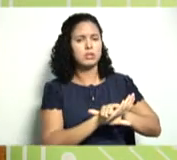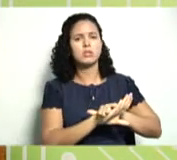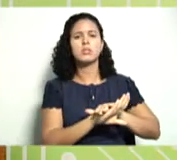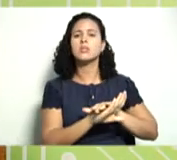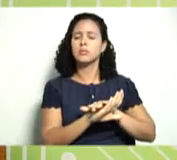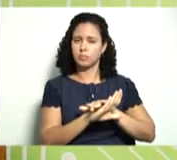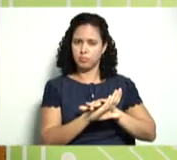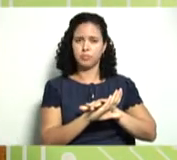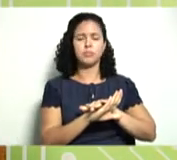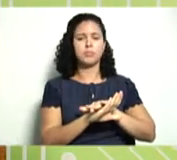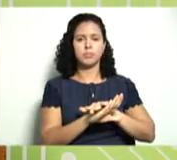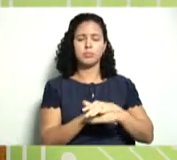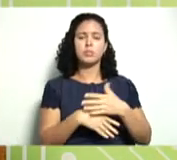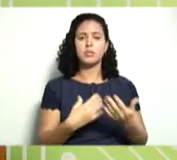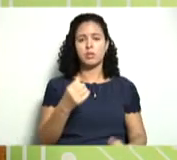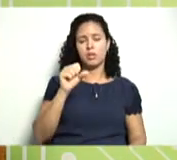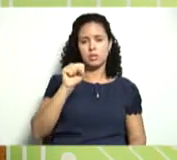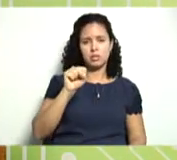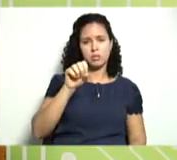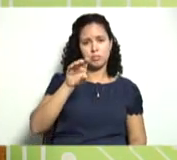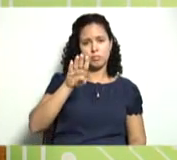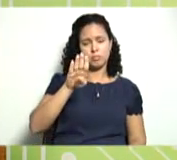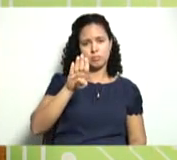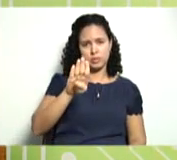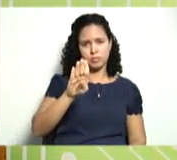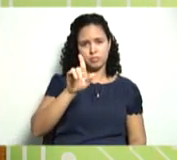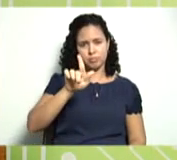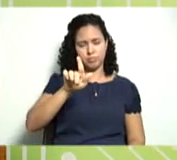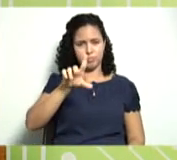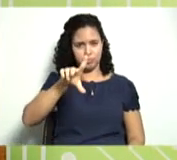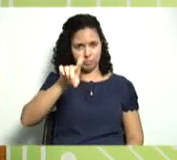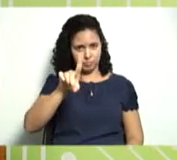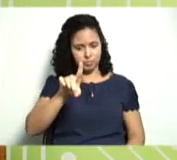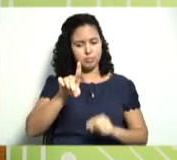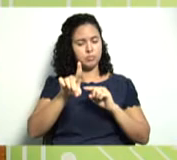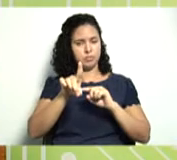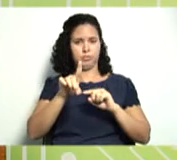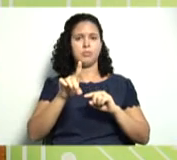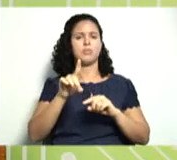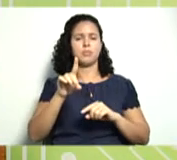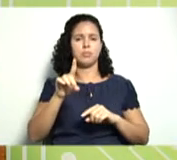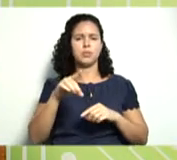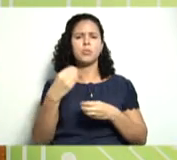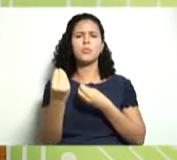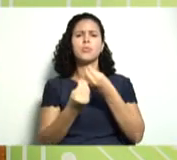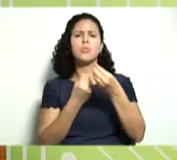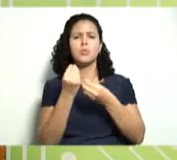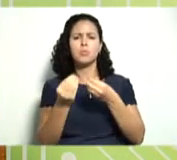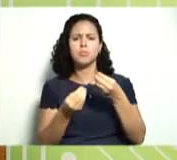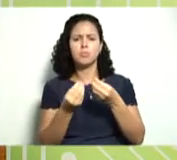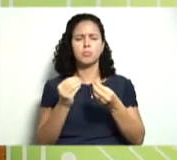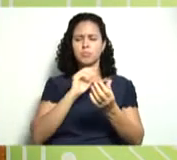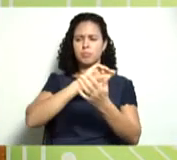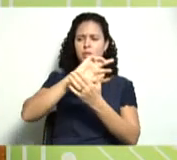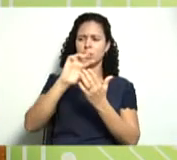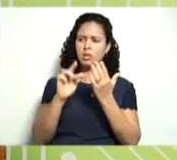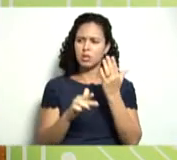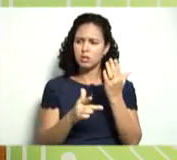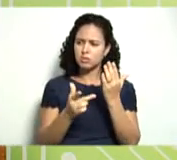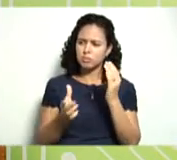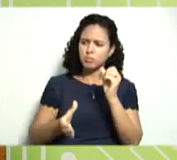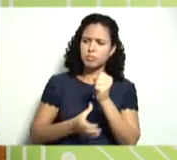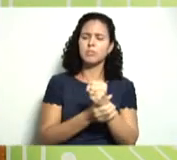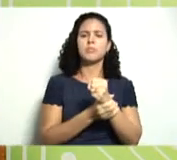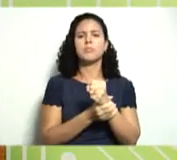sgbd a gente tem que levantar todas as situações como que esses dados são protegidos a